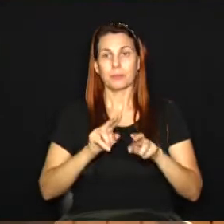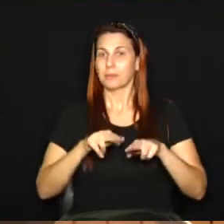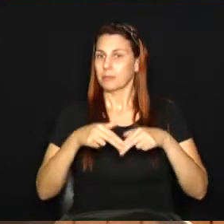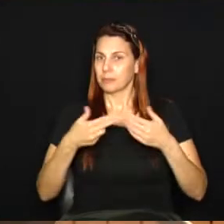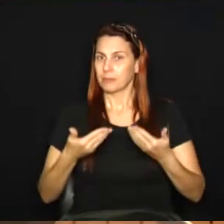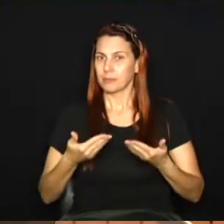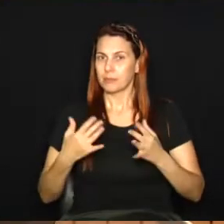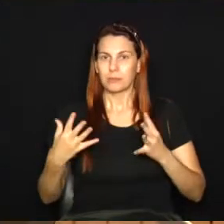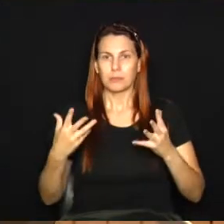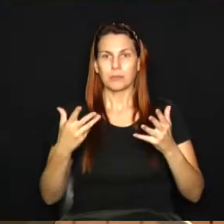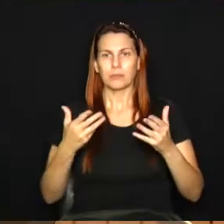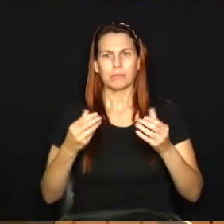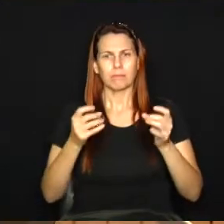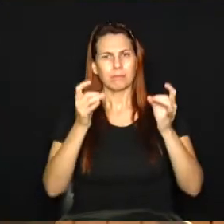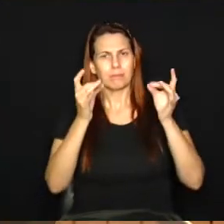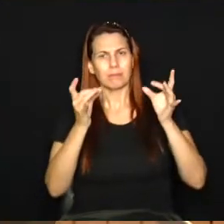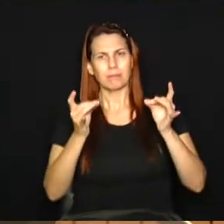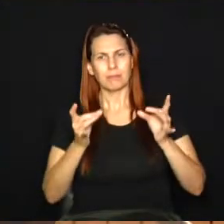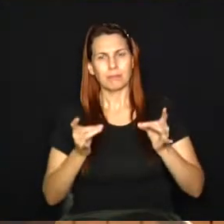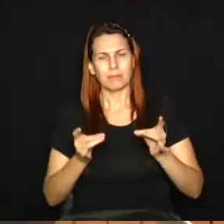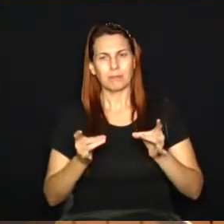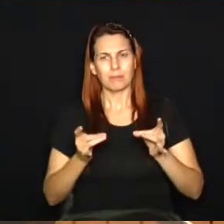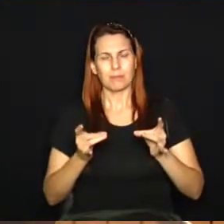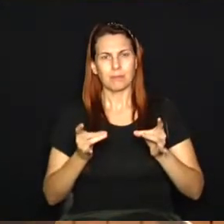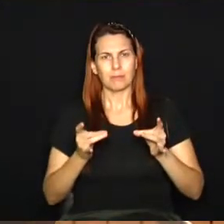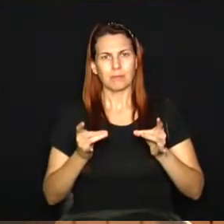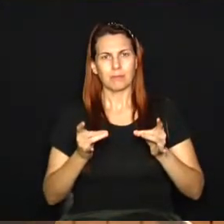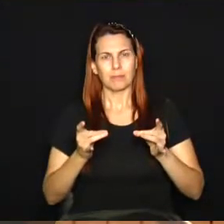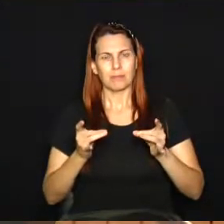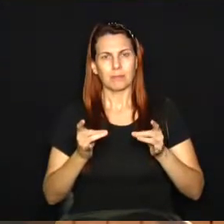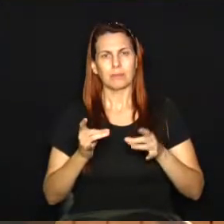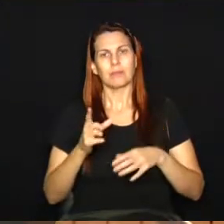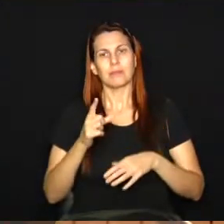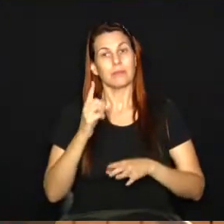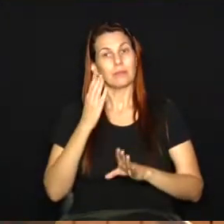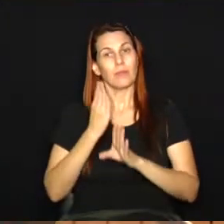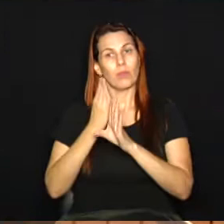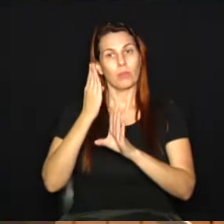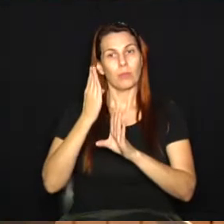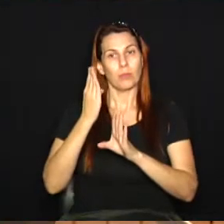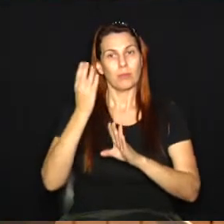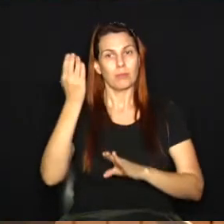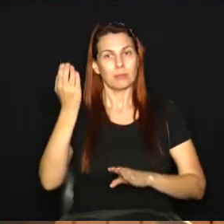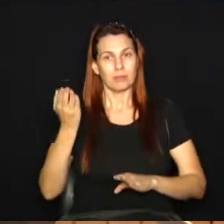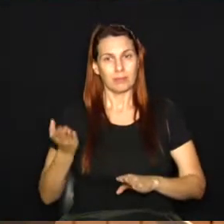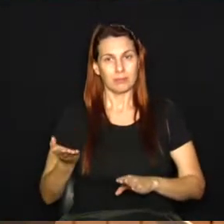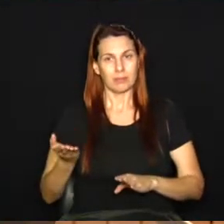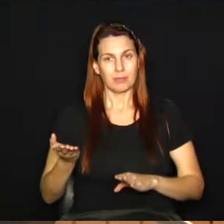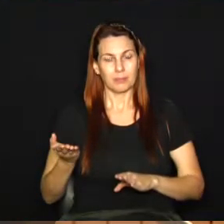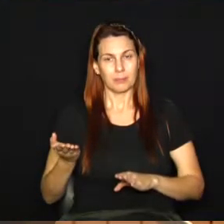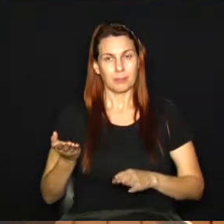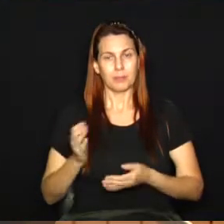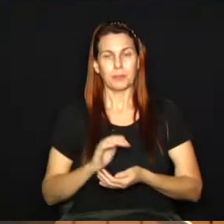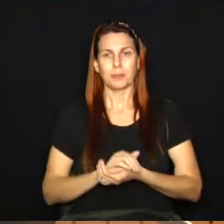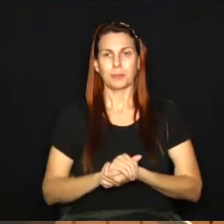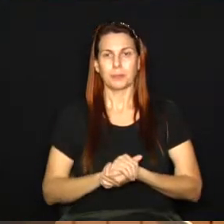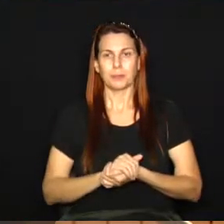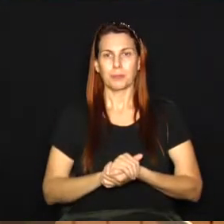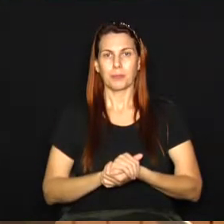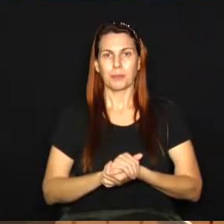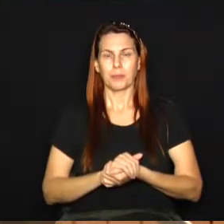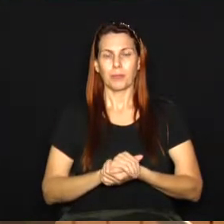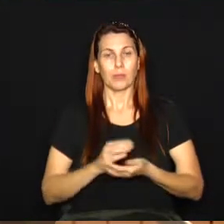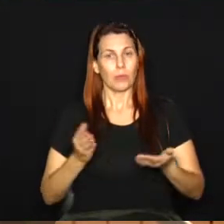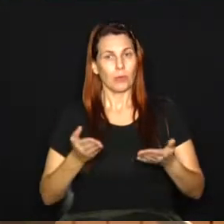todos os atributos que eu descobri de você, se assim eu posso dizê-lo, você, é que